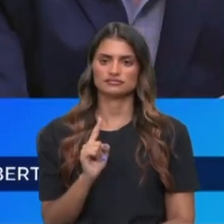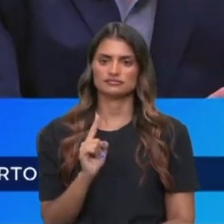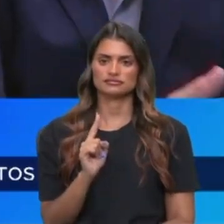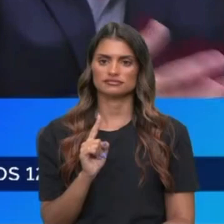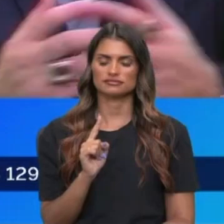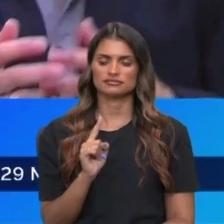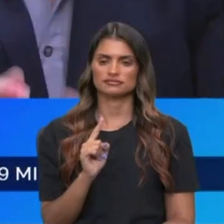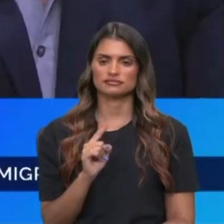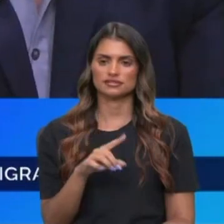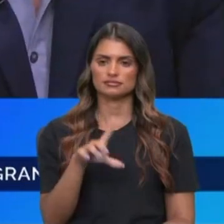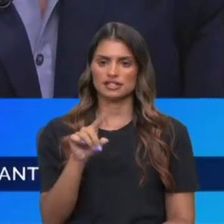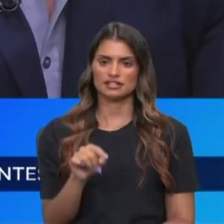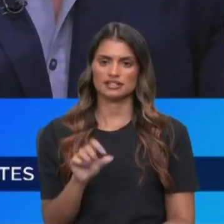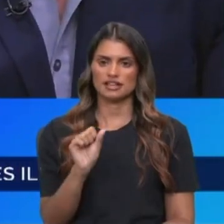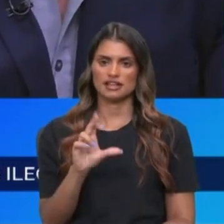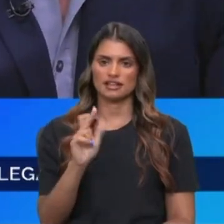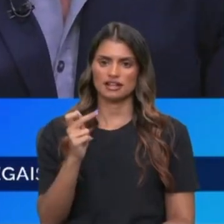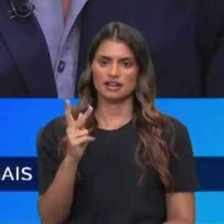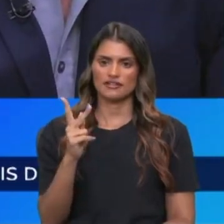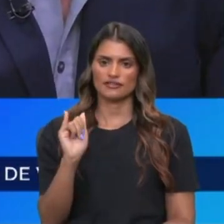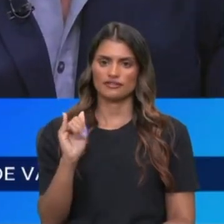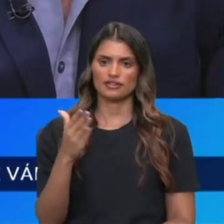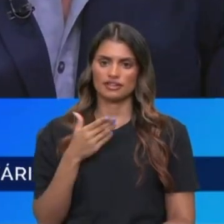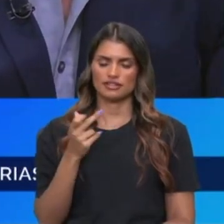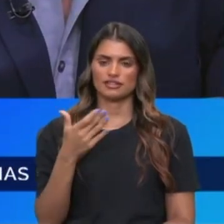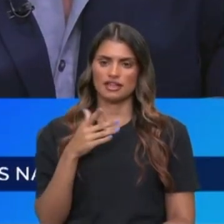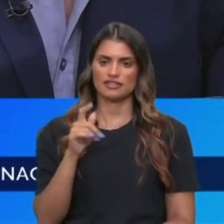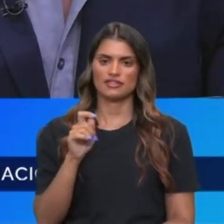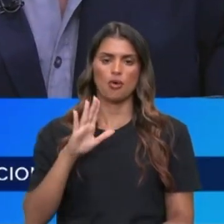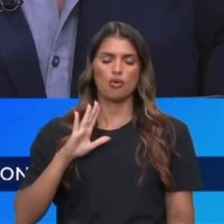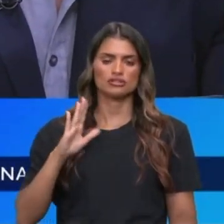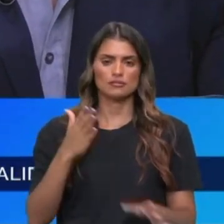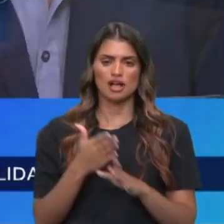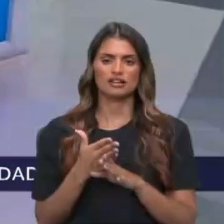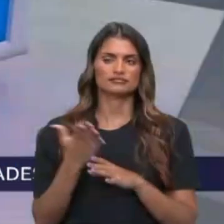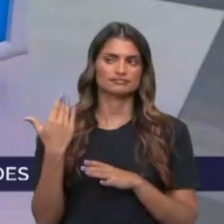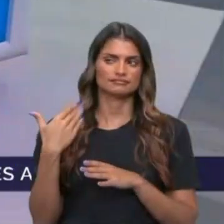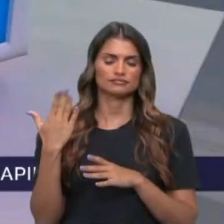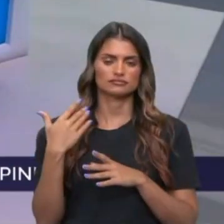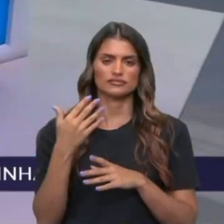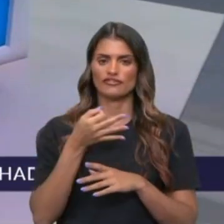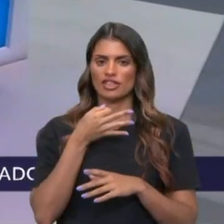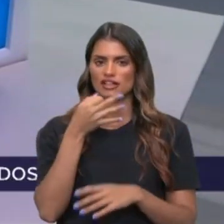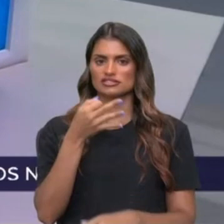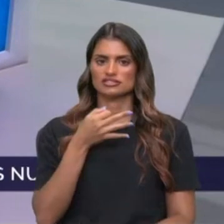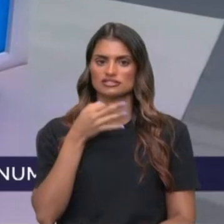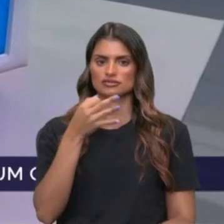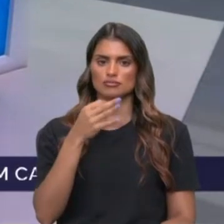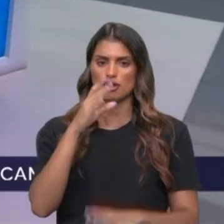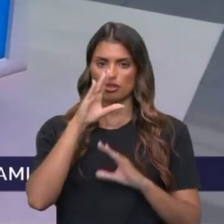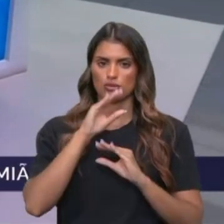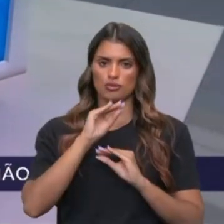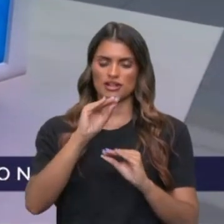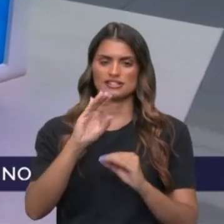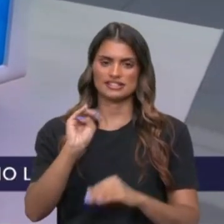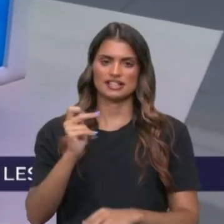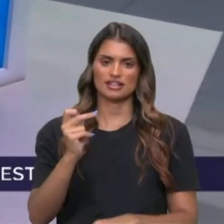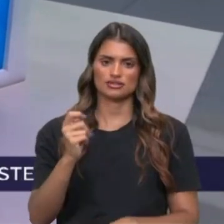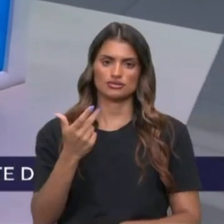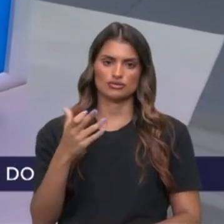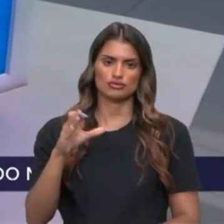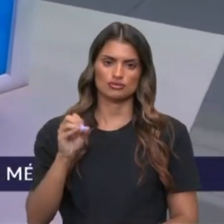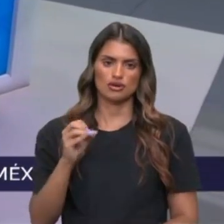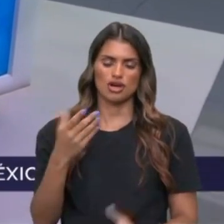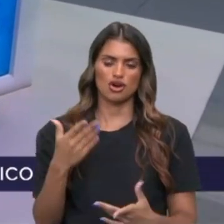entre o eletromagnetismo e a gravidade. Muito bem. Da última vez que estivemos aqui juntos, falaste de Encélado, que é uma lua de Saturno, e agora trazes